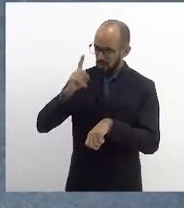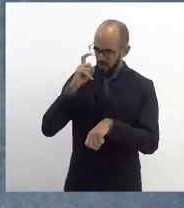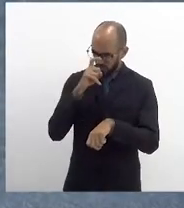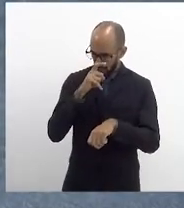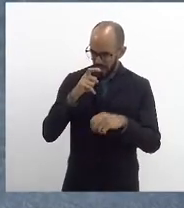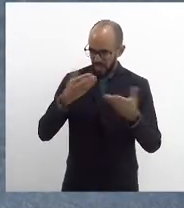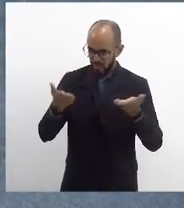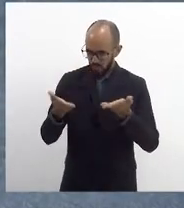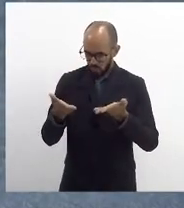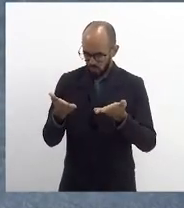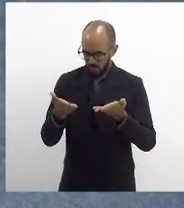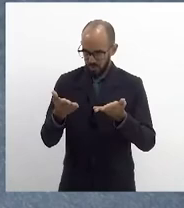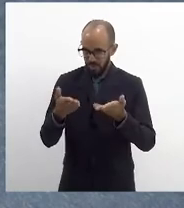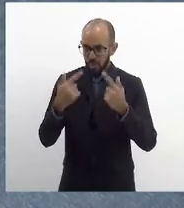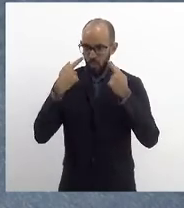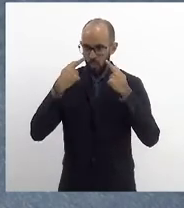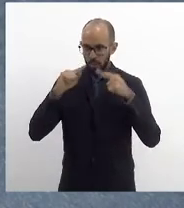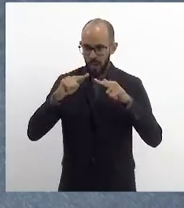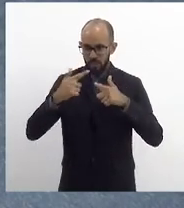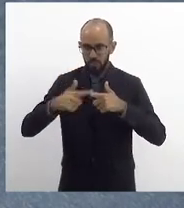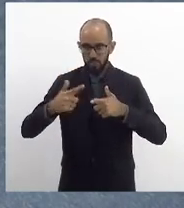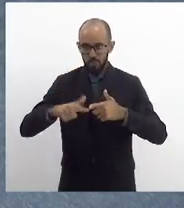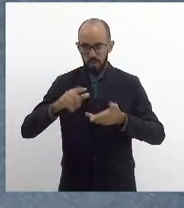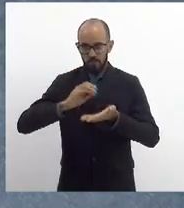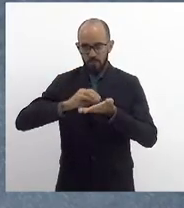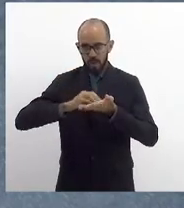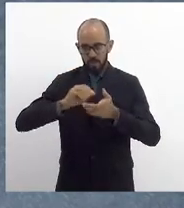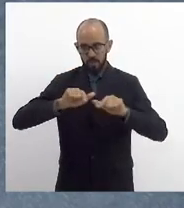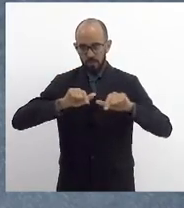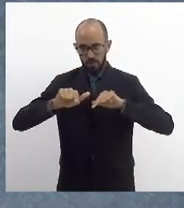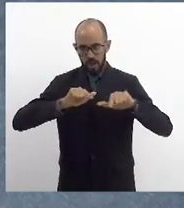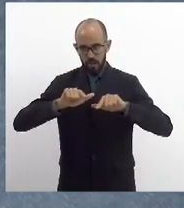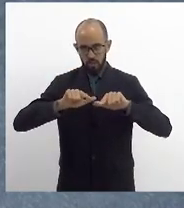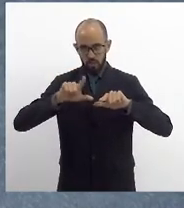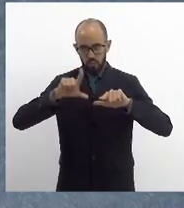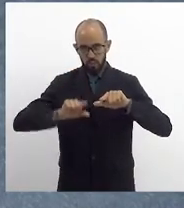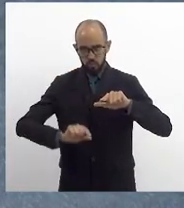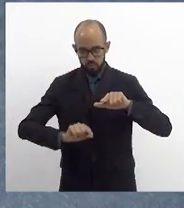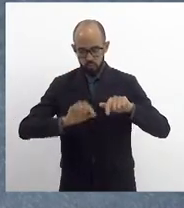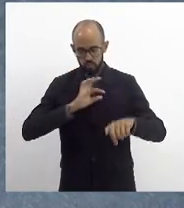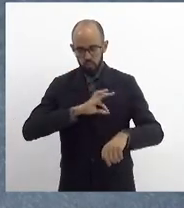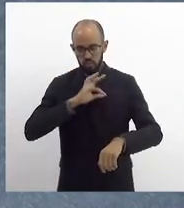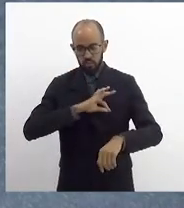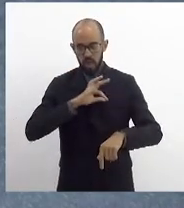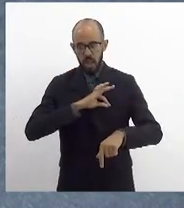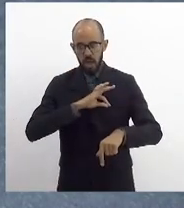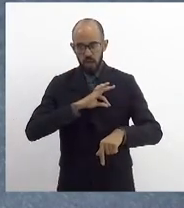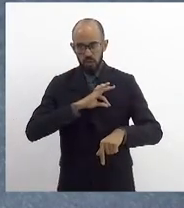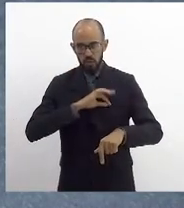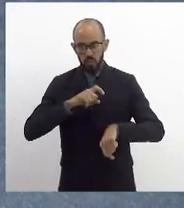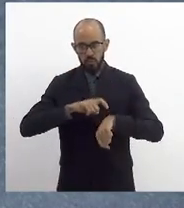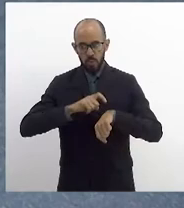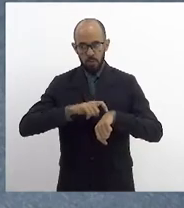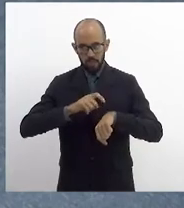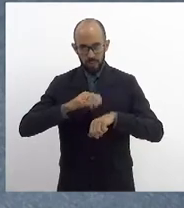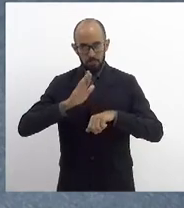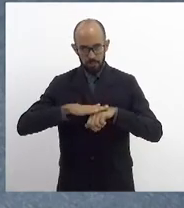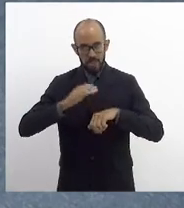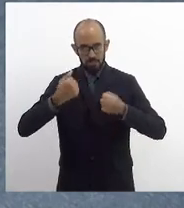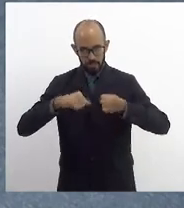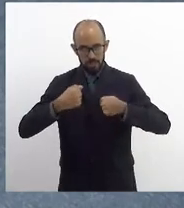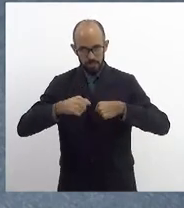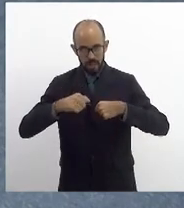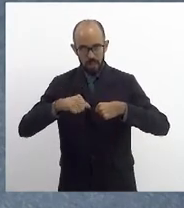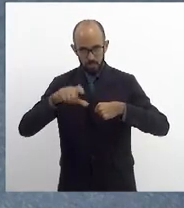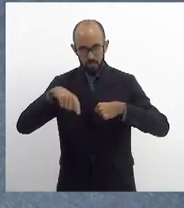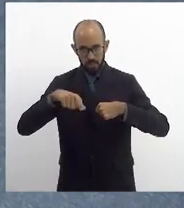hoje não é um grave problema de falta de emprego a renda do trabalhador não simplesmente diluiu no momento que ele mais preciso plano de